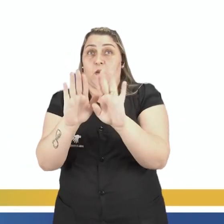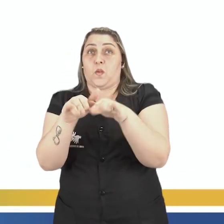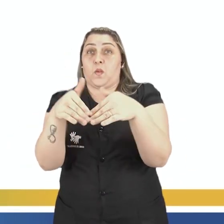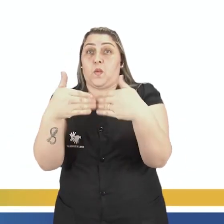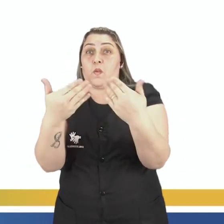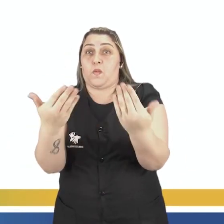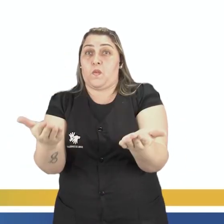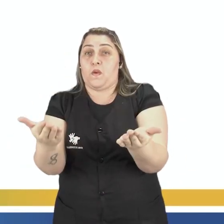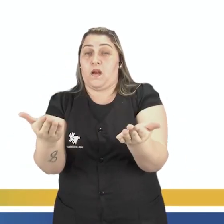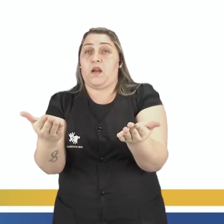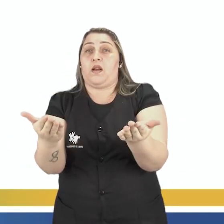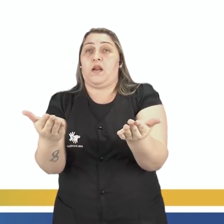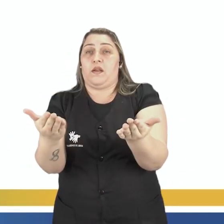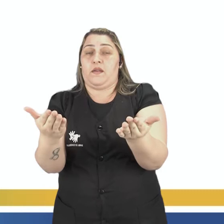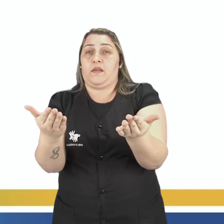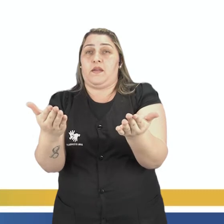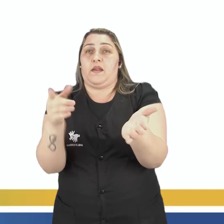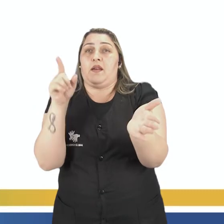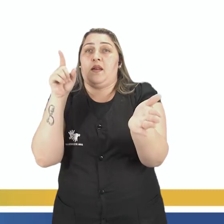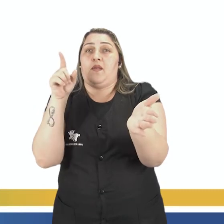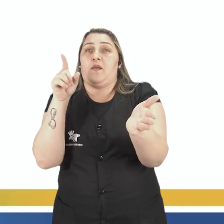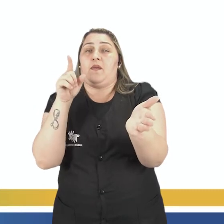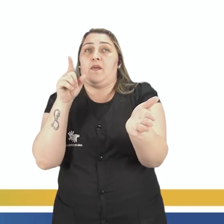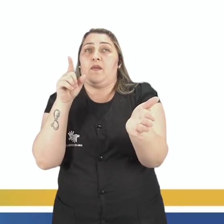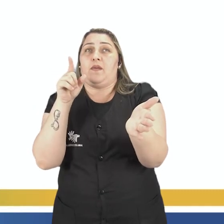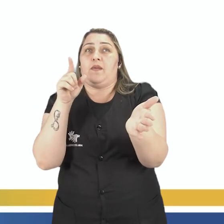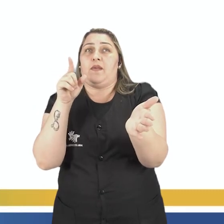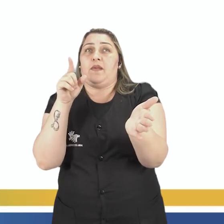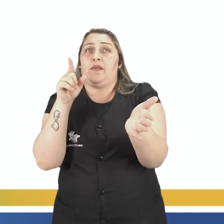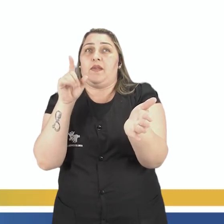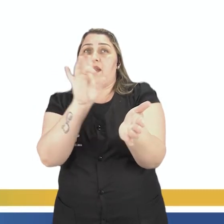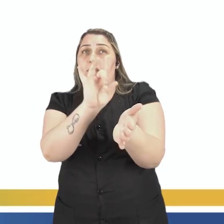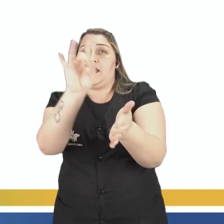atentamente. Então, a questão 1.